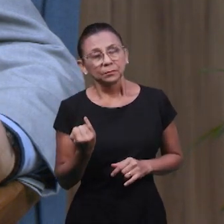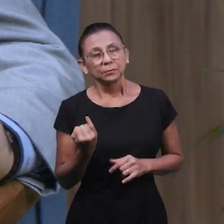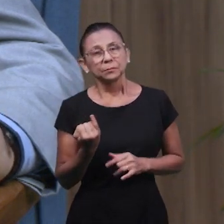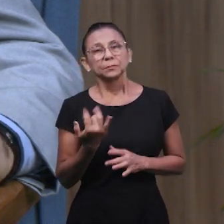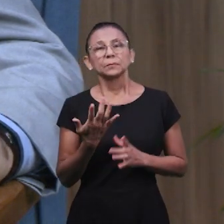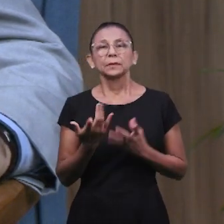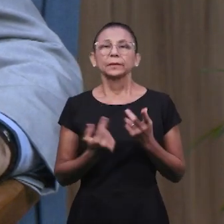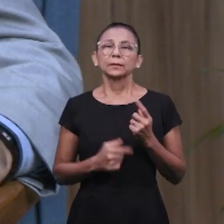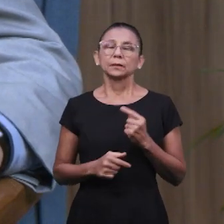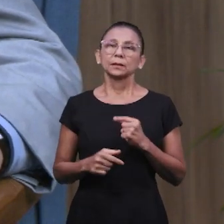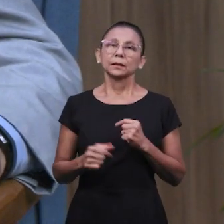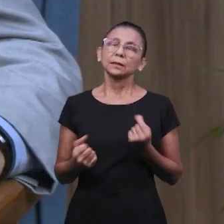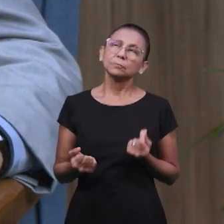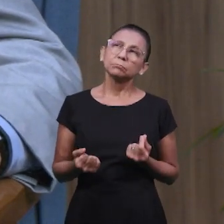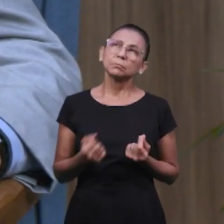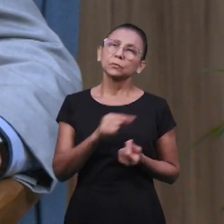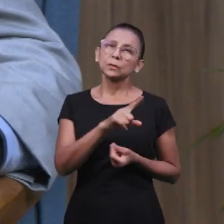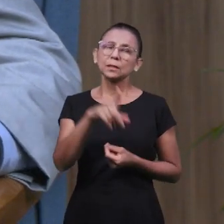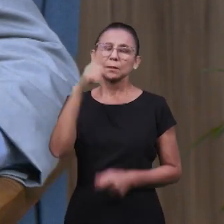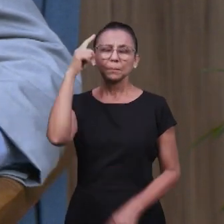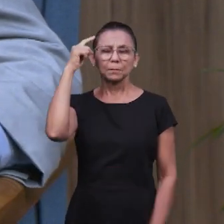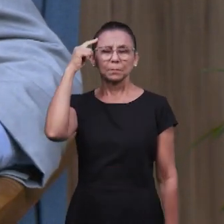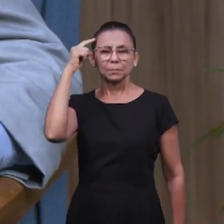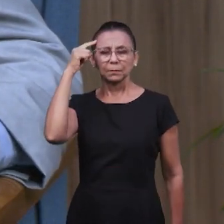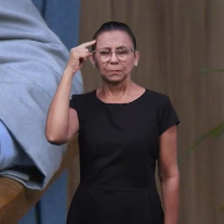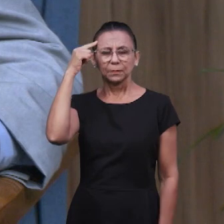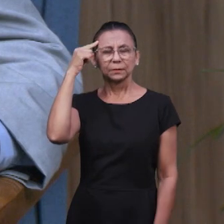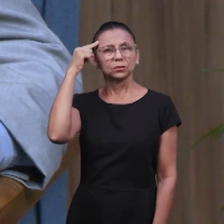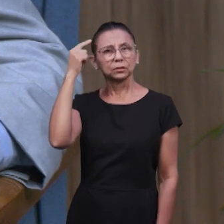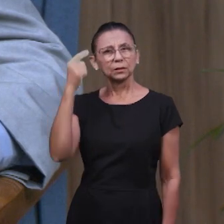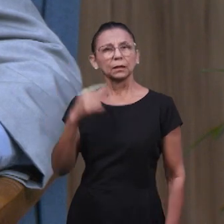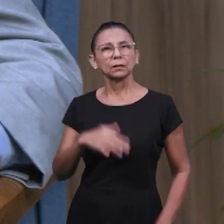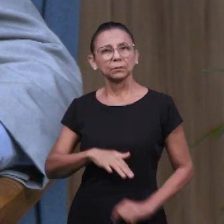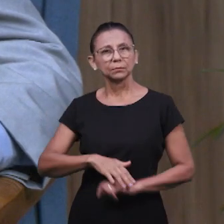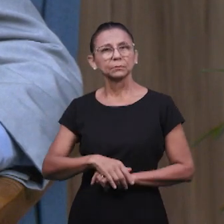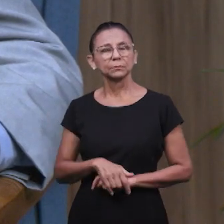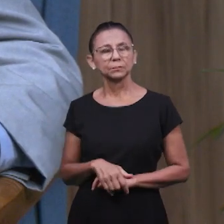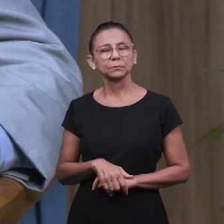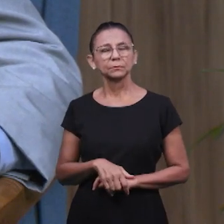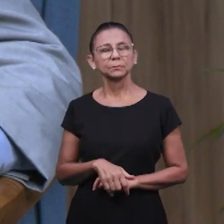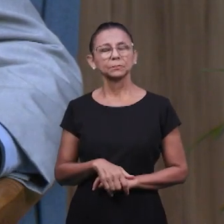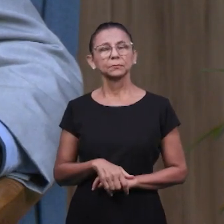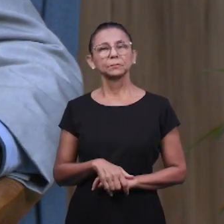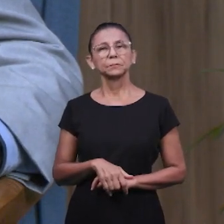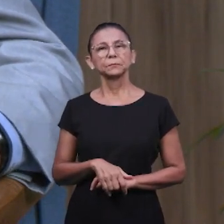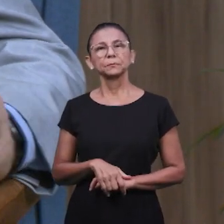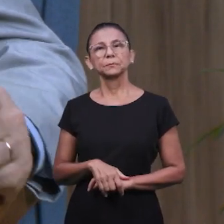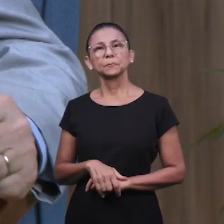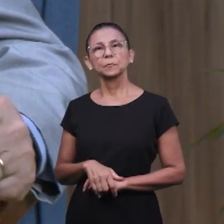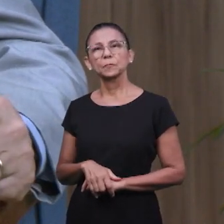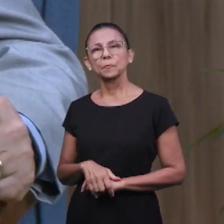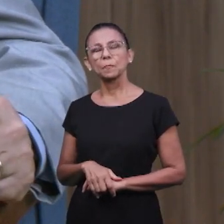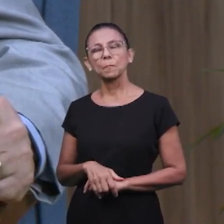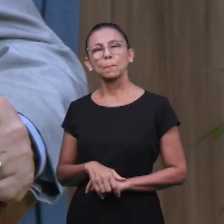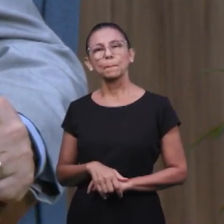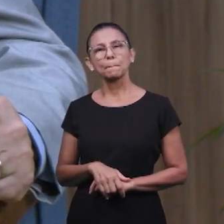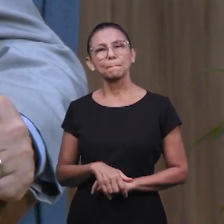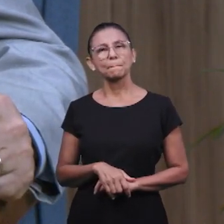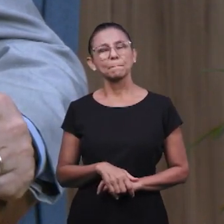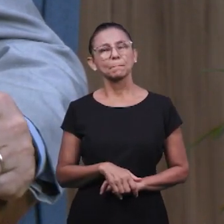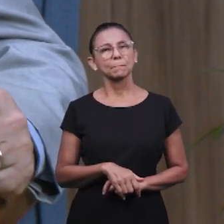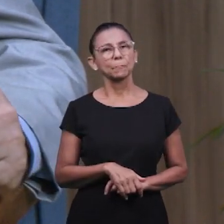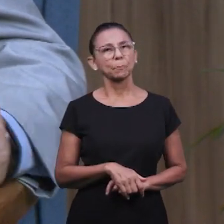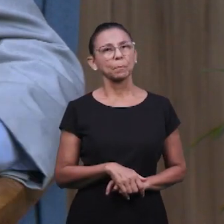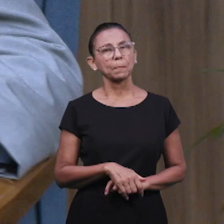fazer parte de uma reflexão por cada um que está nos ouvindo aqui agora,